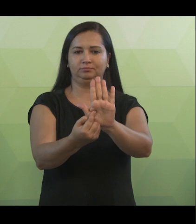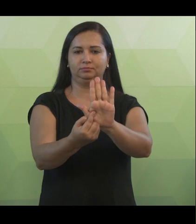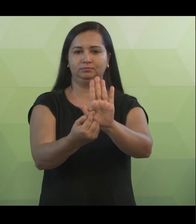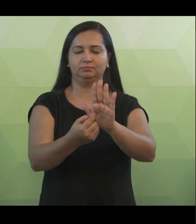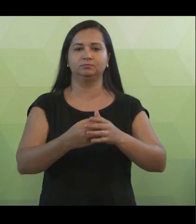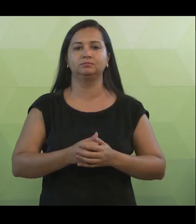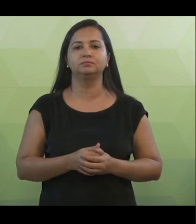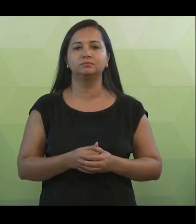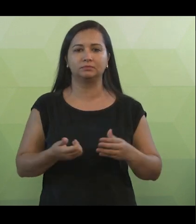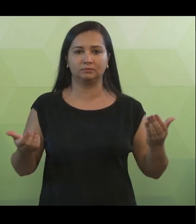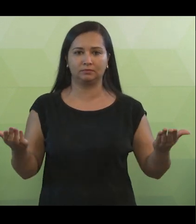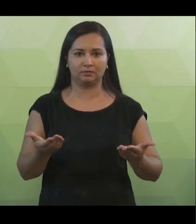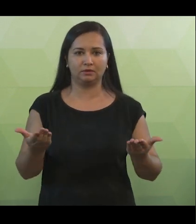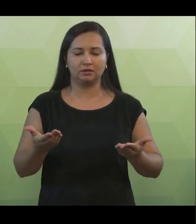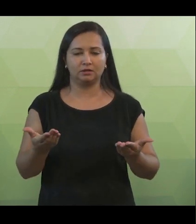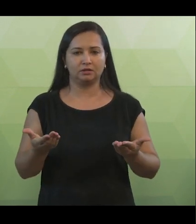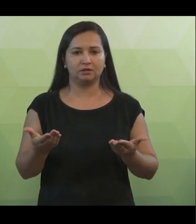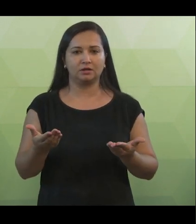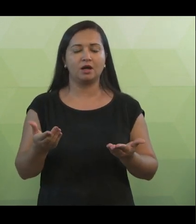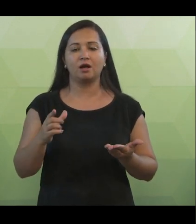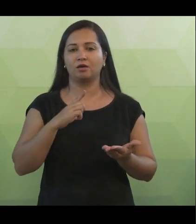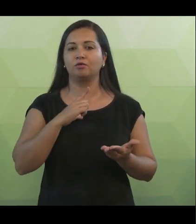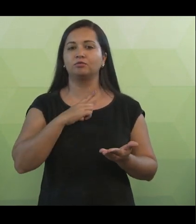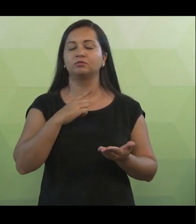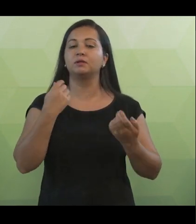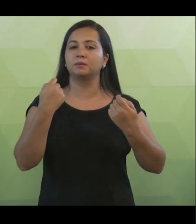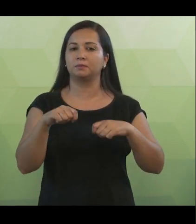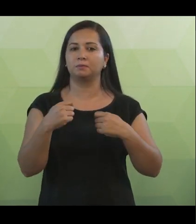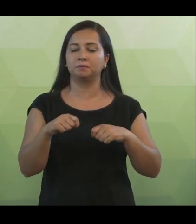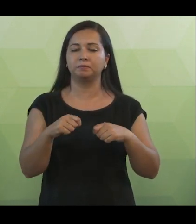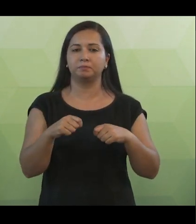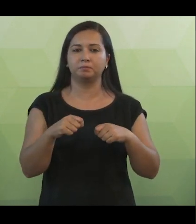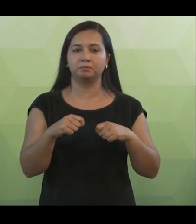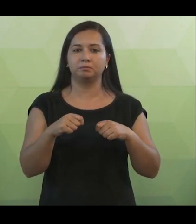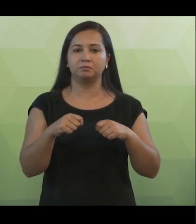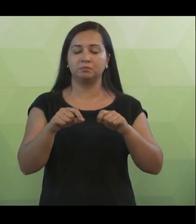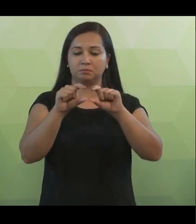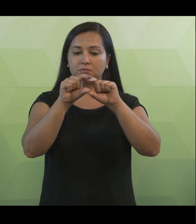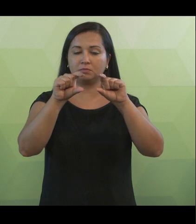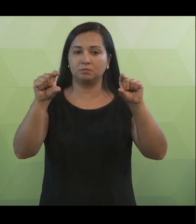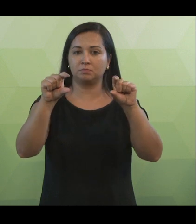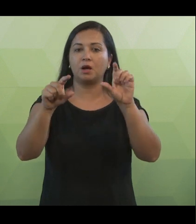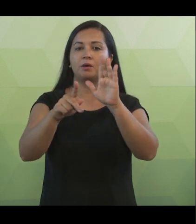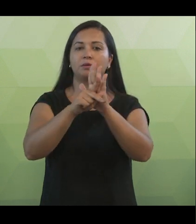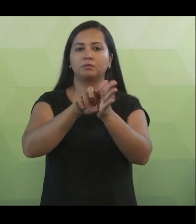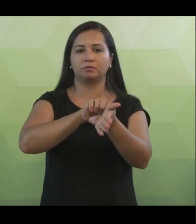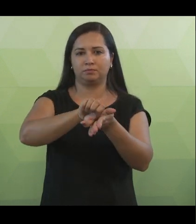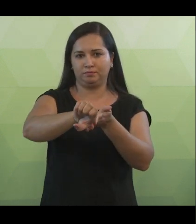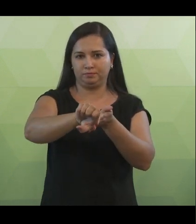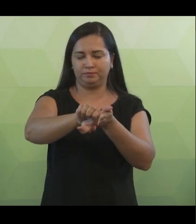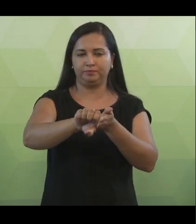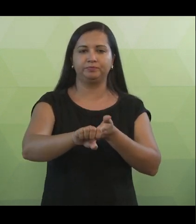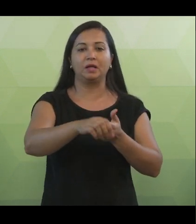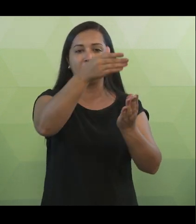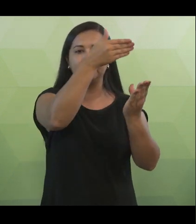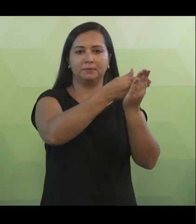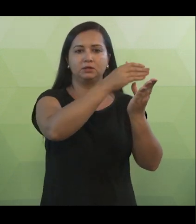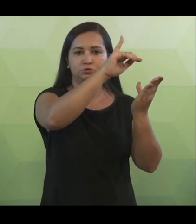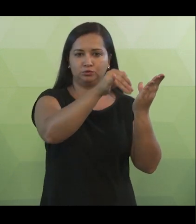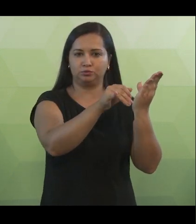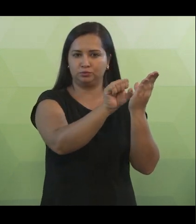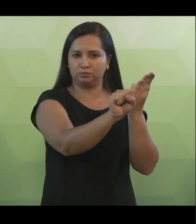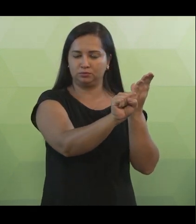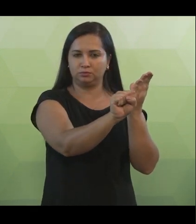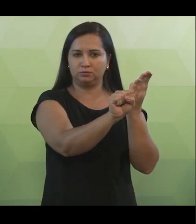Agora, precisamos implementar a chamada do JavaScript para excluir. Na pasta JS do seu